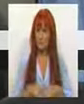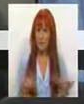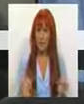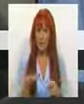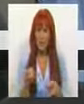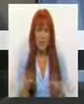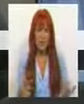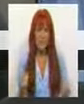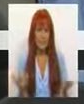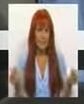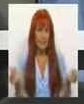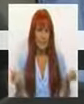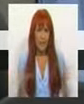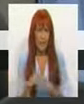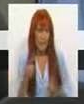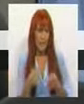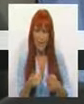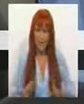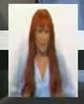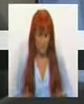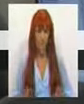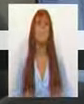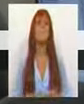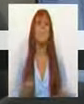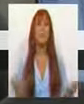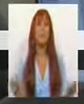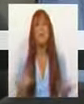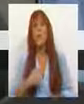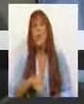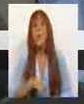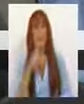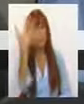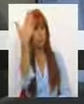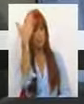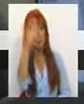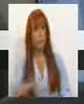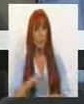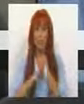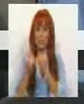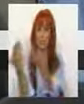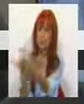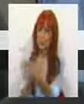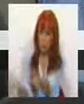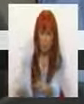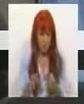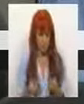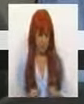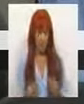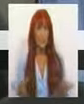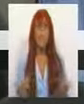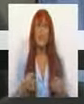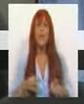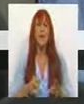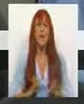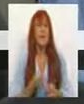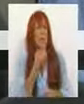de forma de ser avaliados. E gostava de o felicitar pelo documento que apresenta.